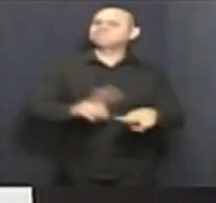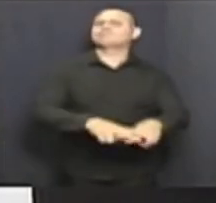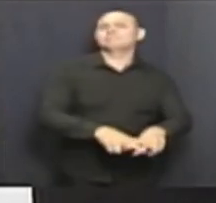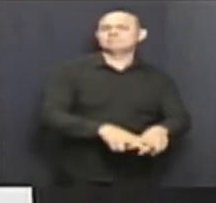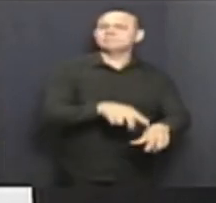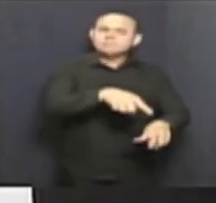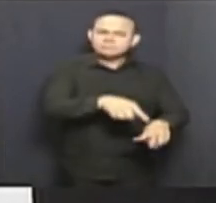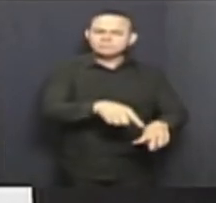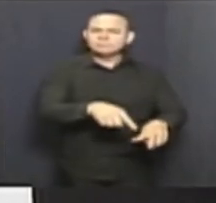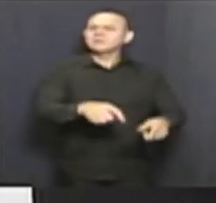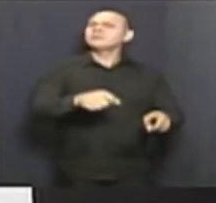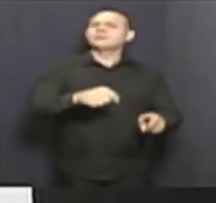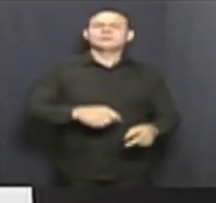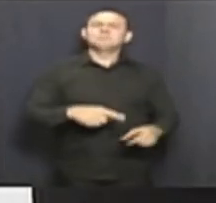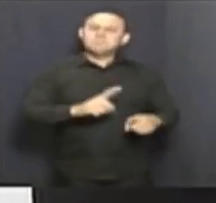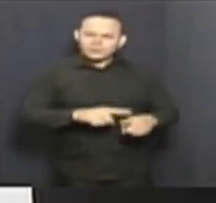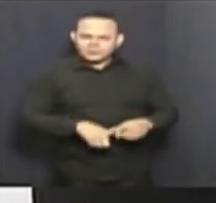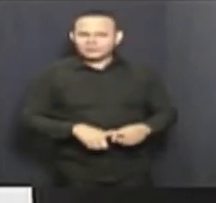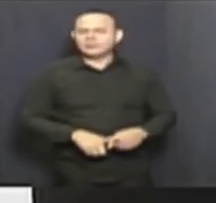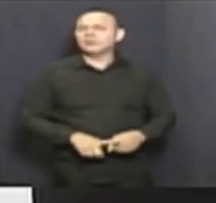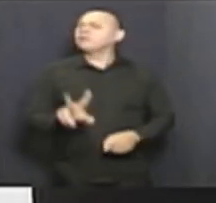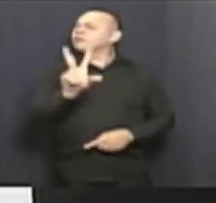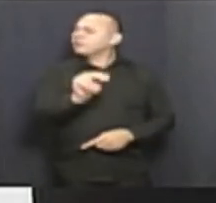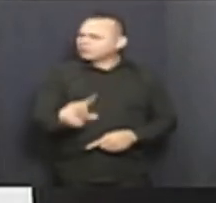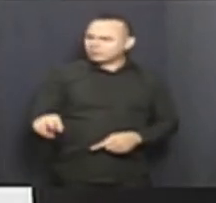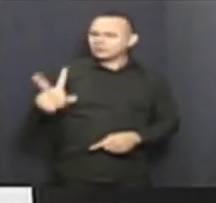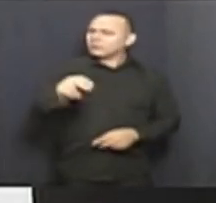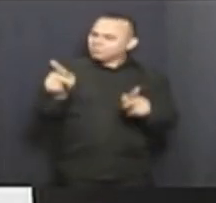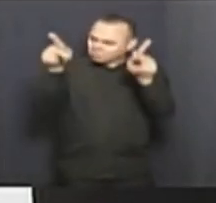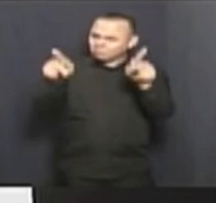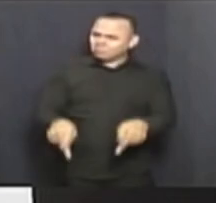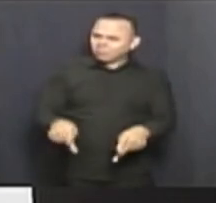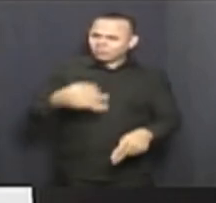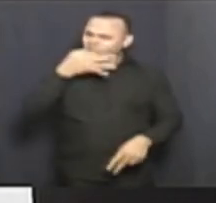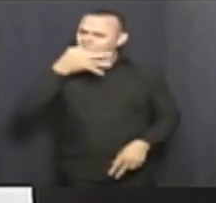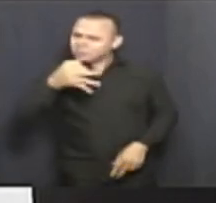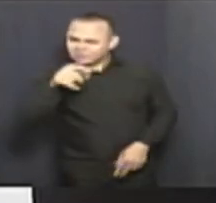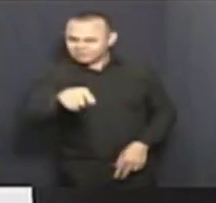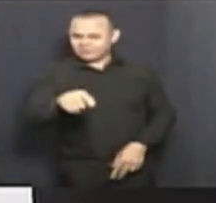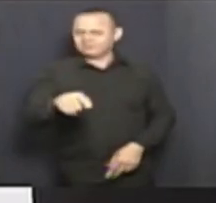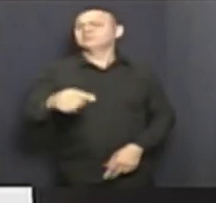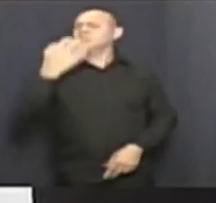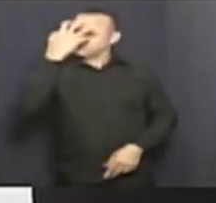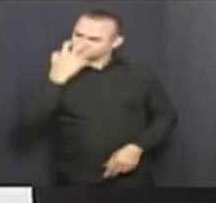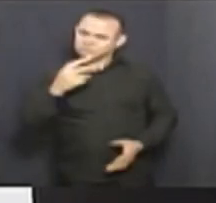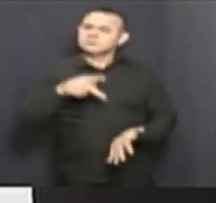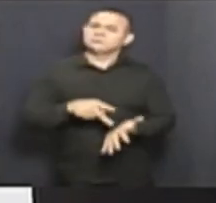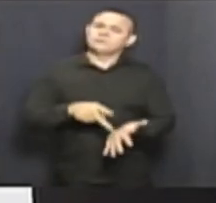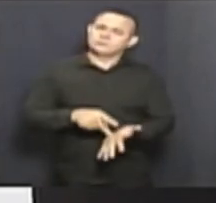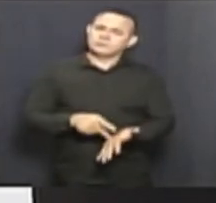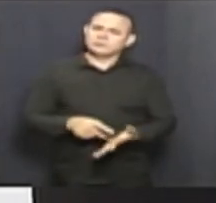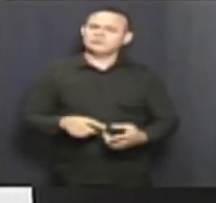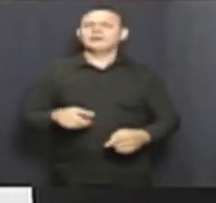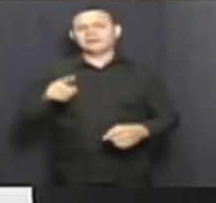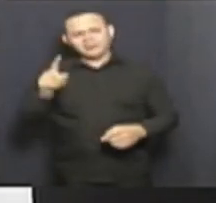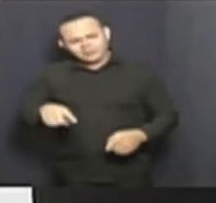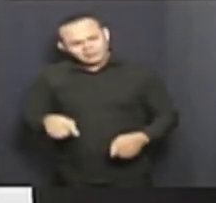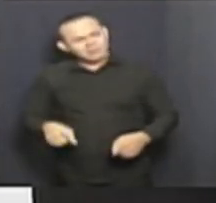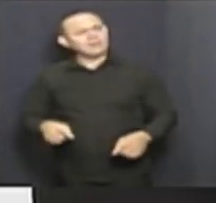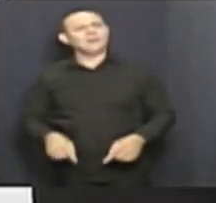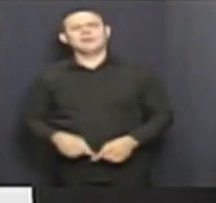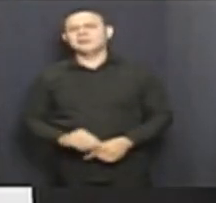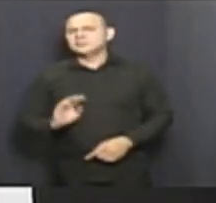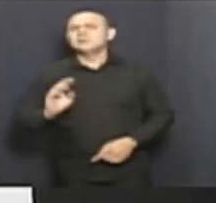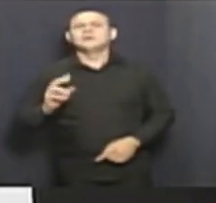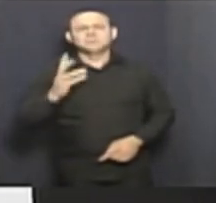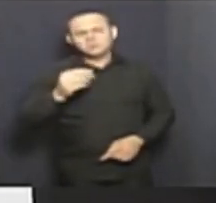enganar a opinião pública é uma coisa seríssima e fica essa picaretagem rodando por